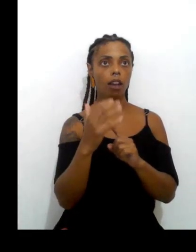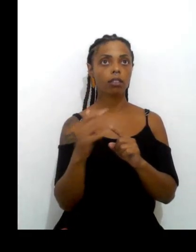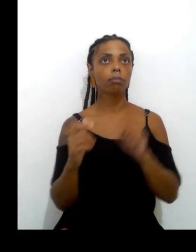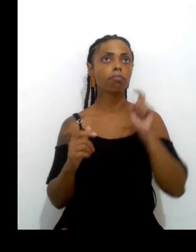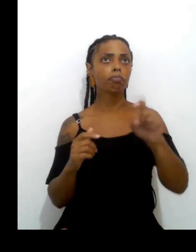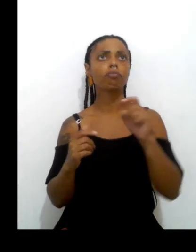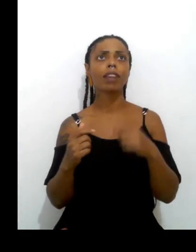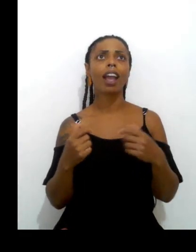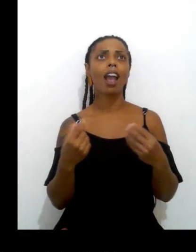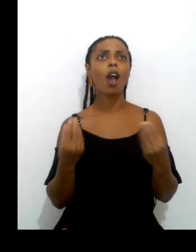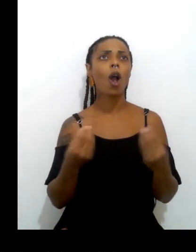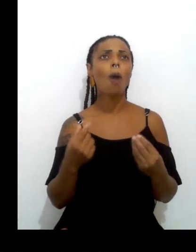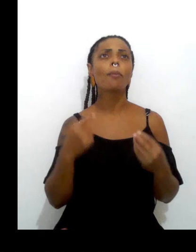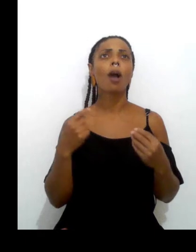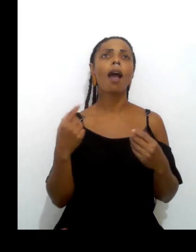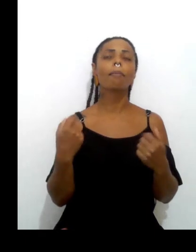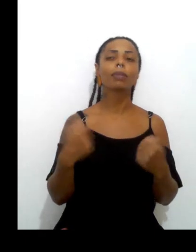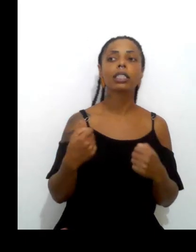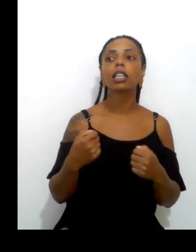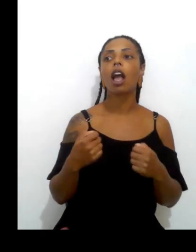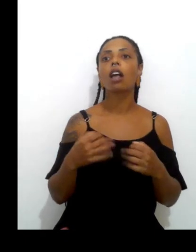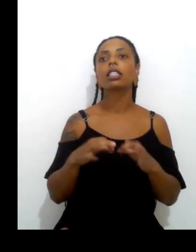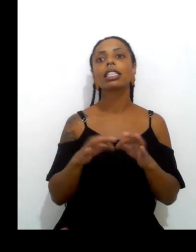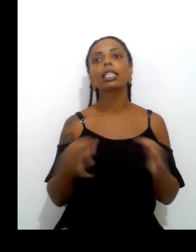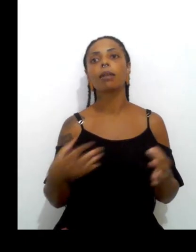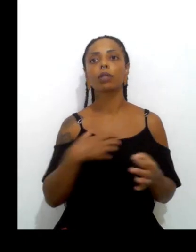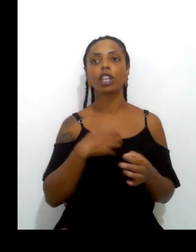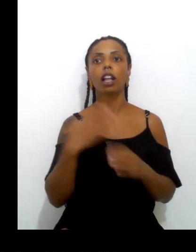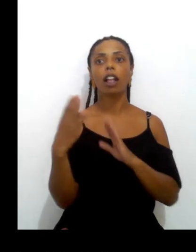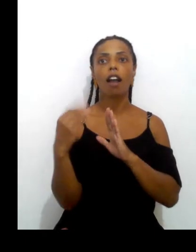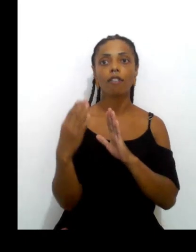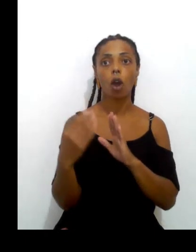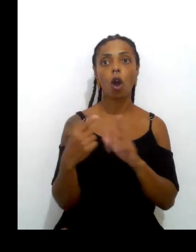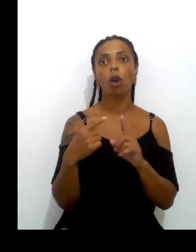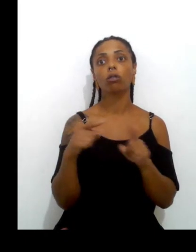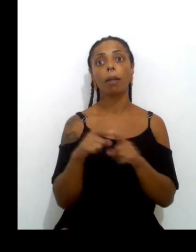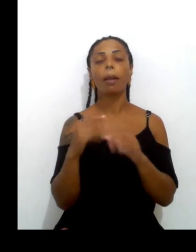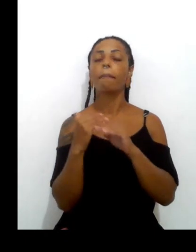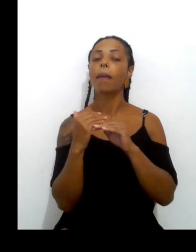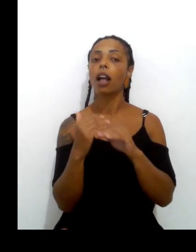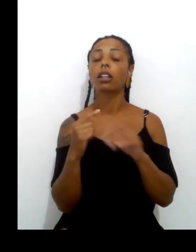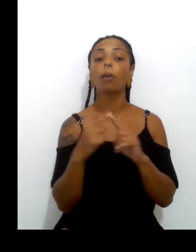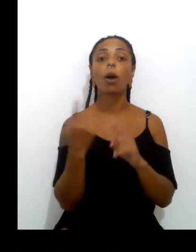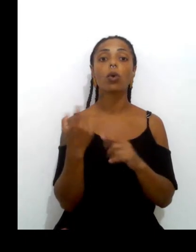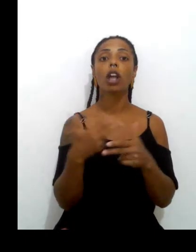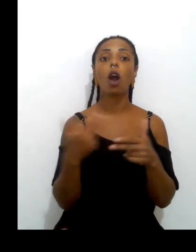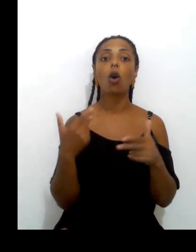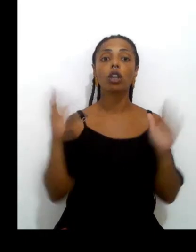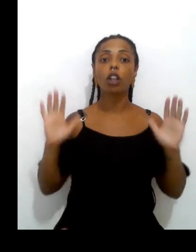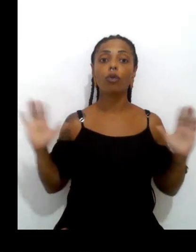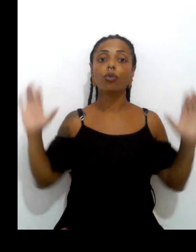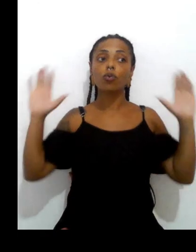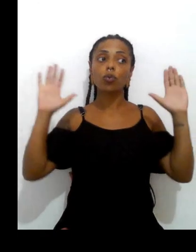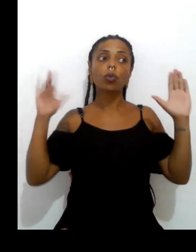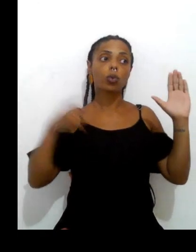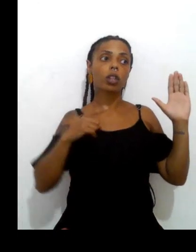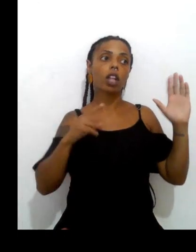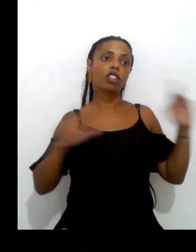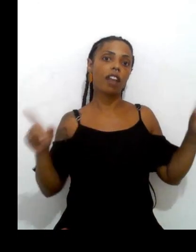simples e padronizadas o único efeito decorativo era aquele pano de fundo quando havia